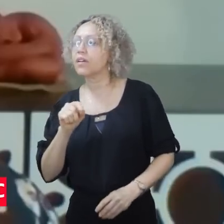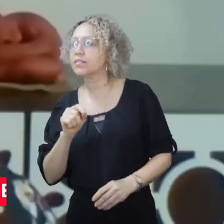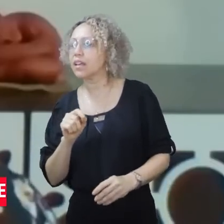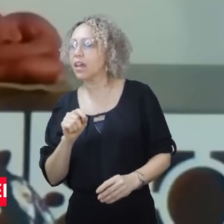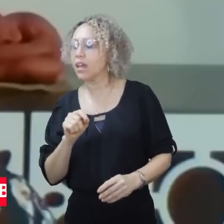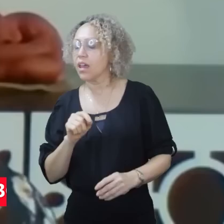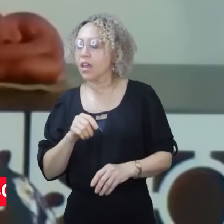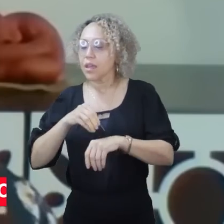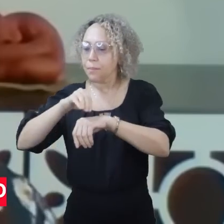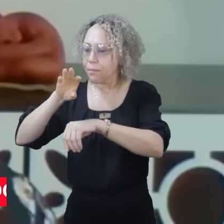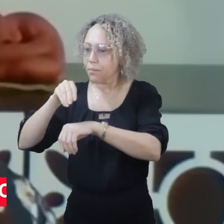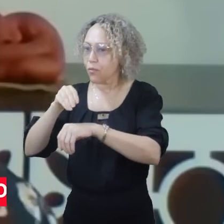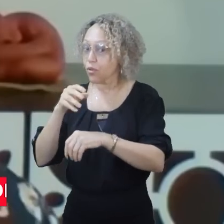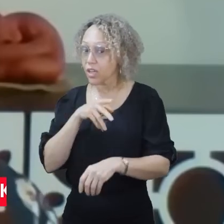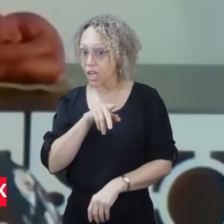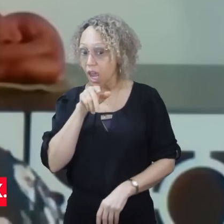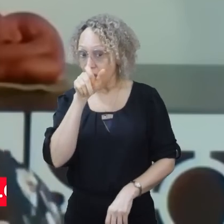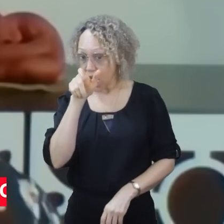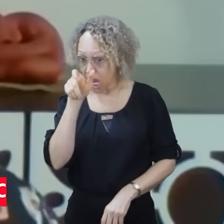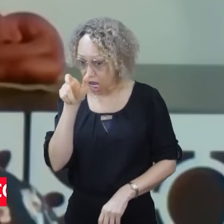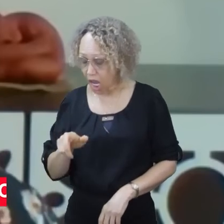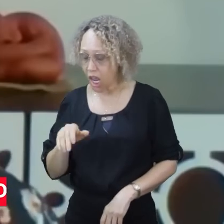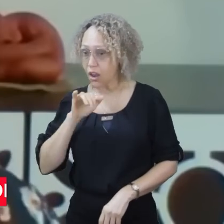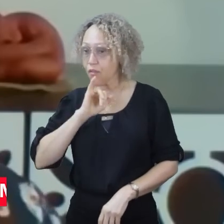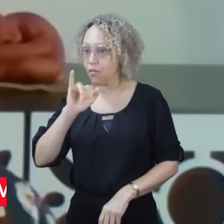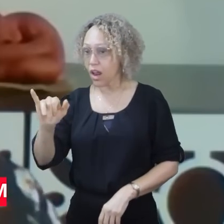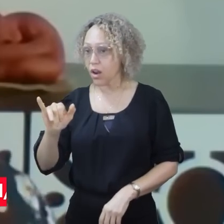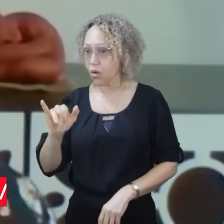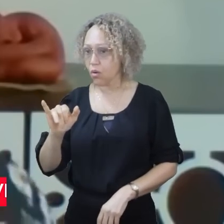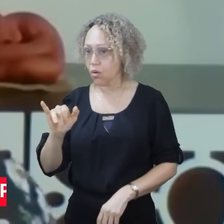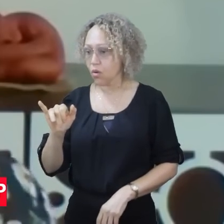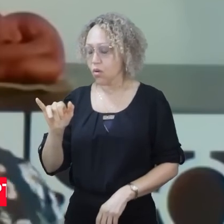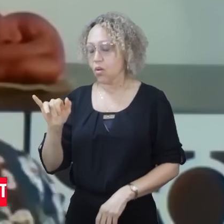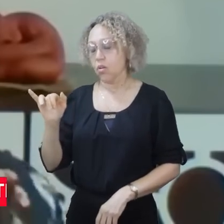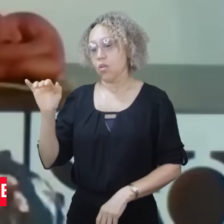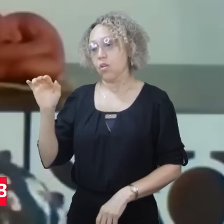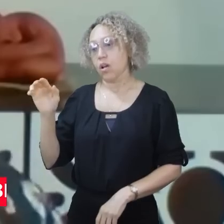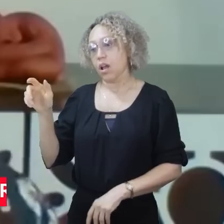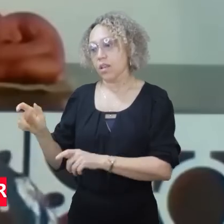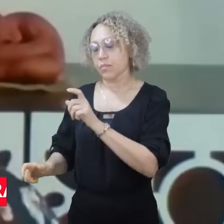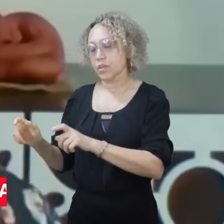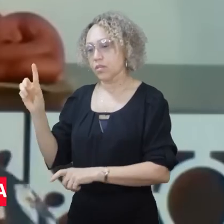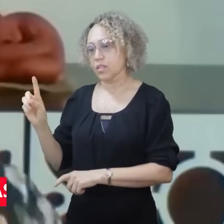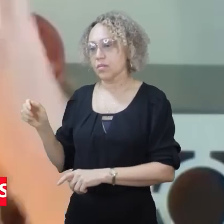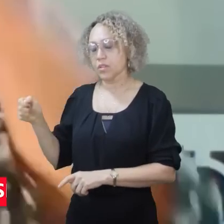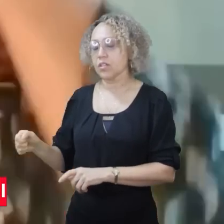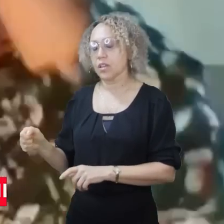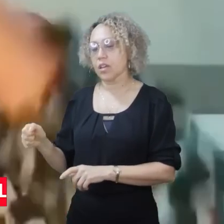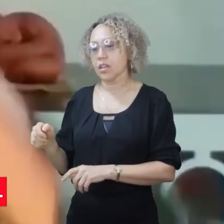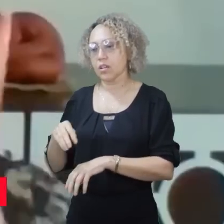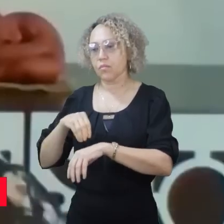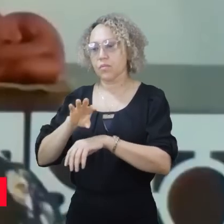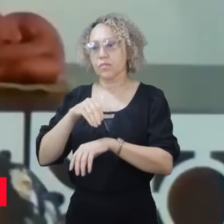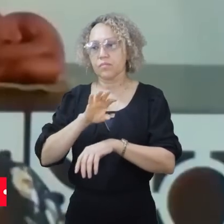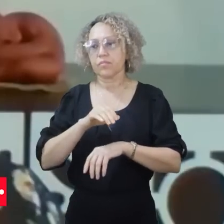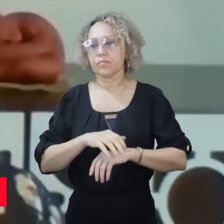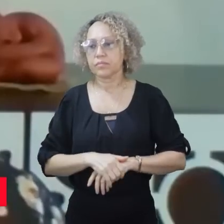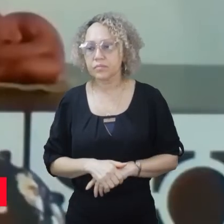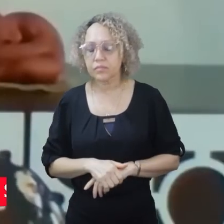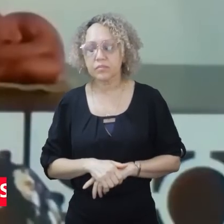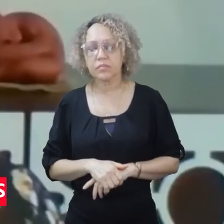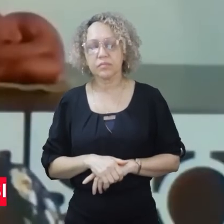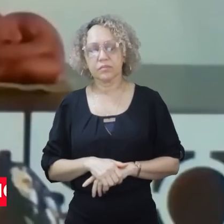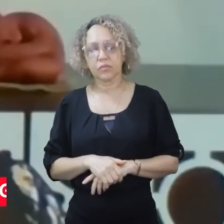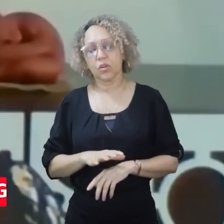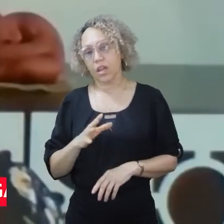fanáticas porque elas só consomem aquilo que... Um bicho por aqui. Aquilo